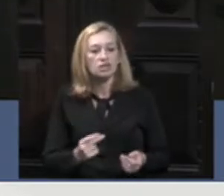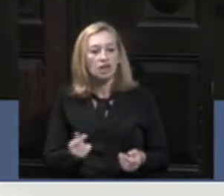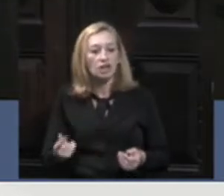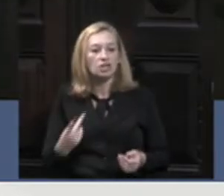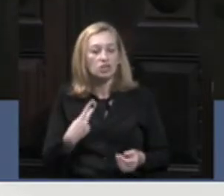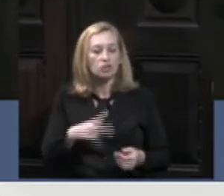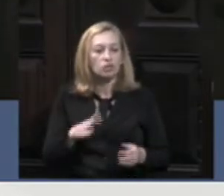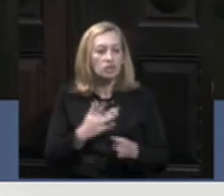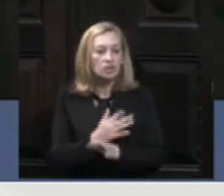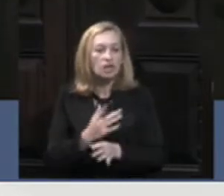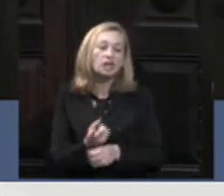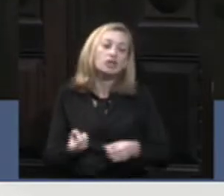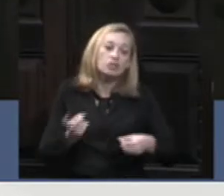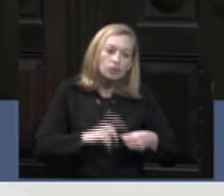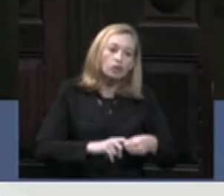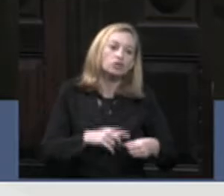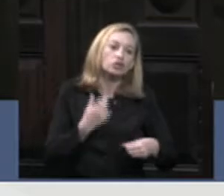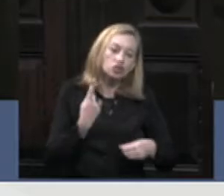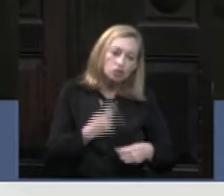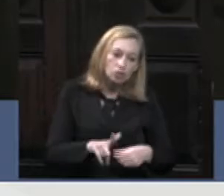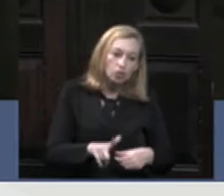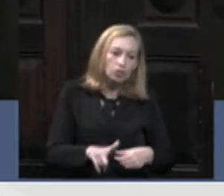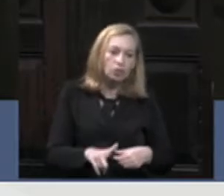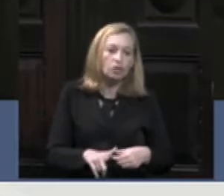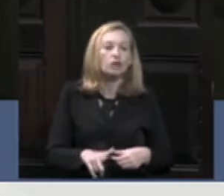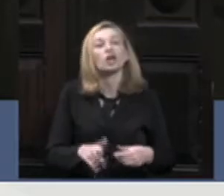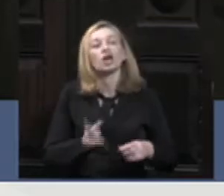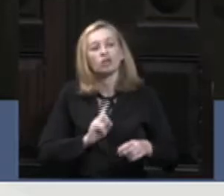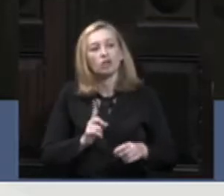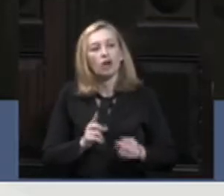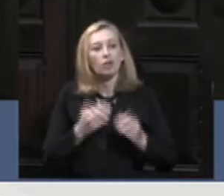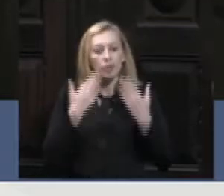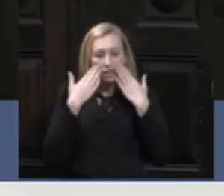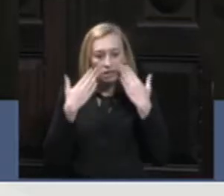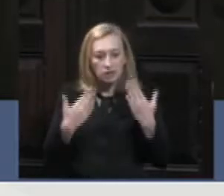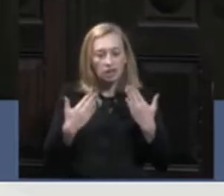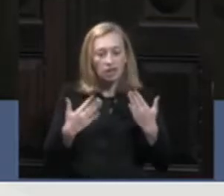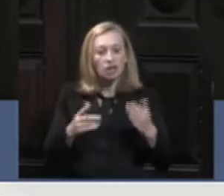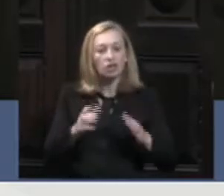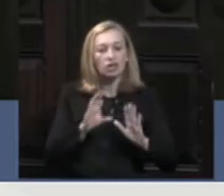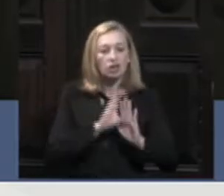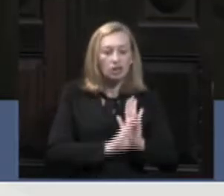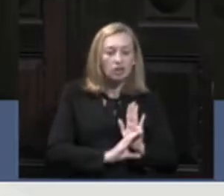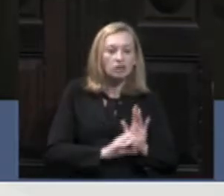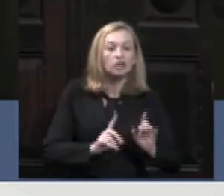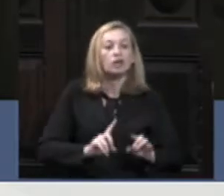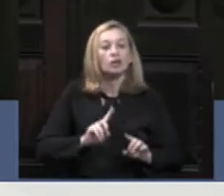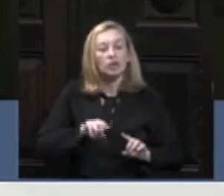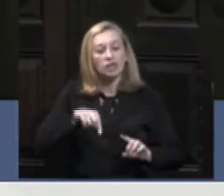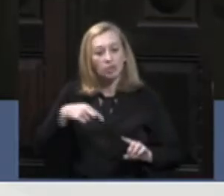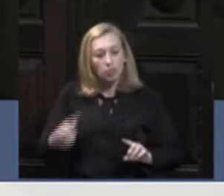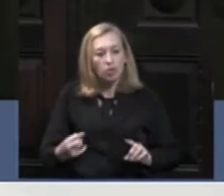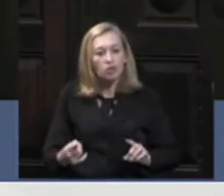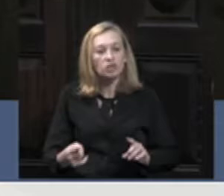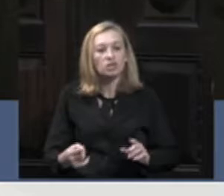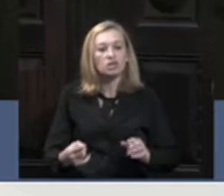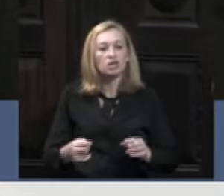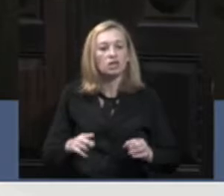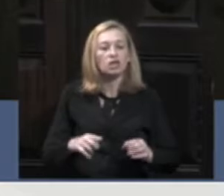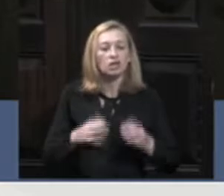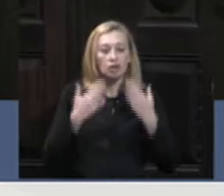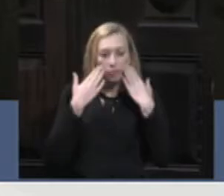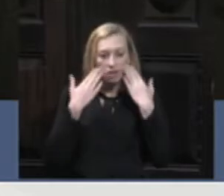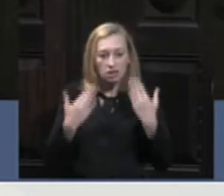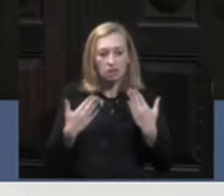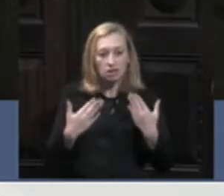distorção. Então, não apresentei emenda agora para que o projeto possa tramitar, mas na eventualidade de audiência pública sugerir emendas,